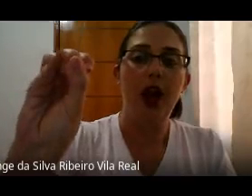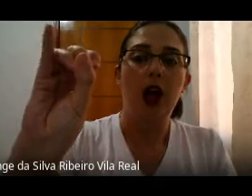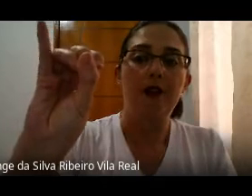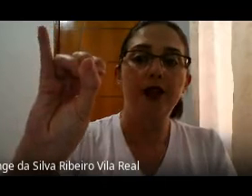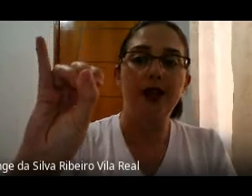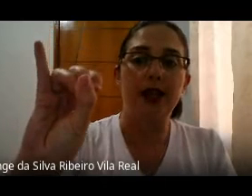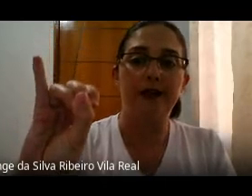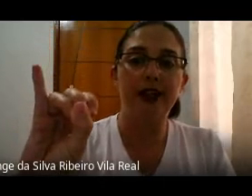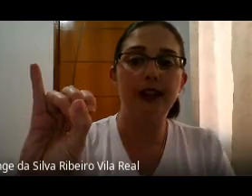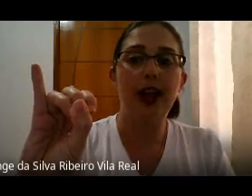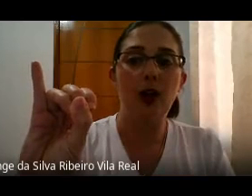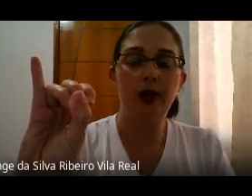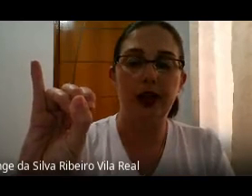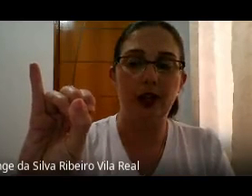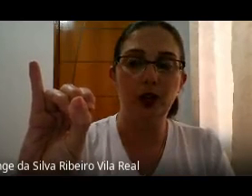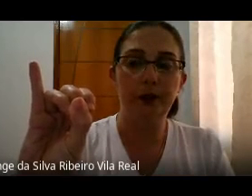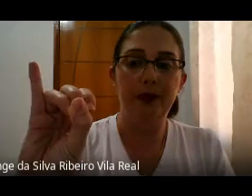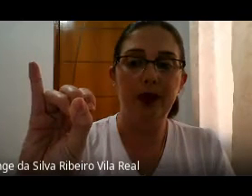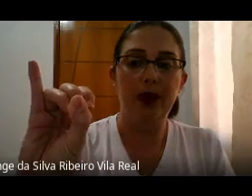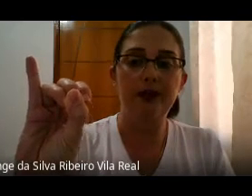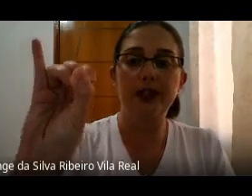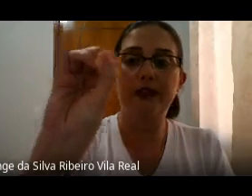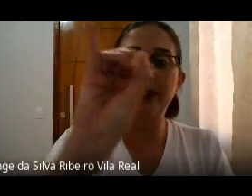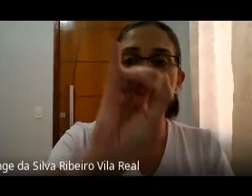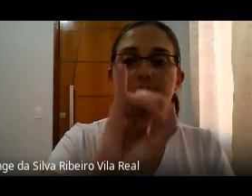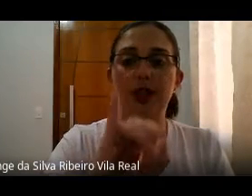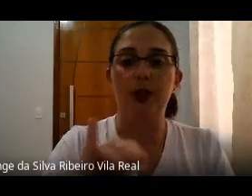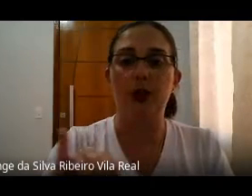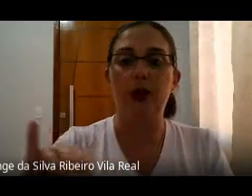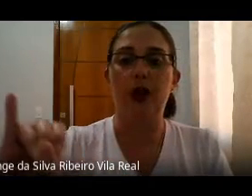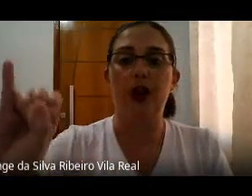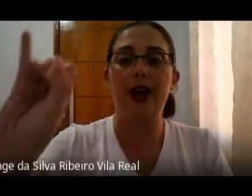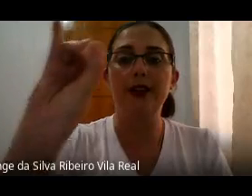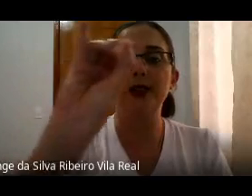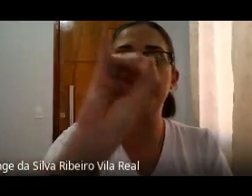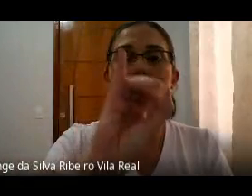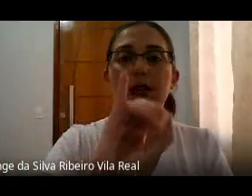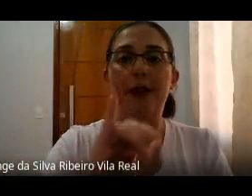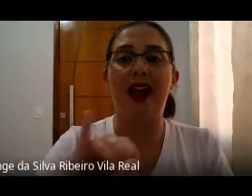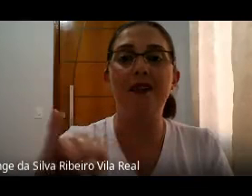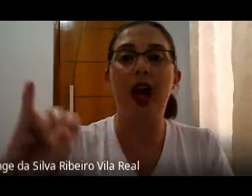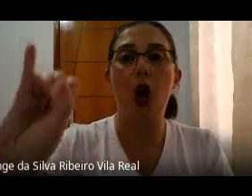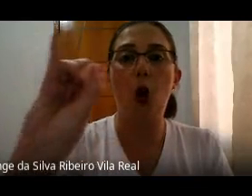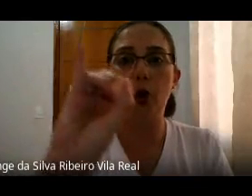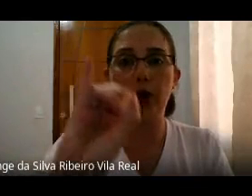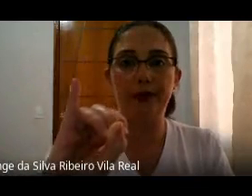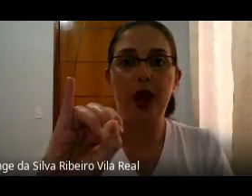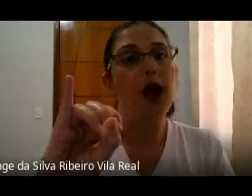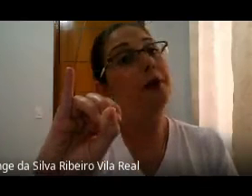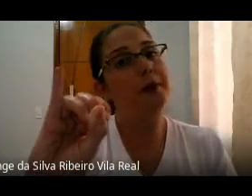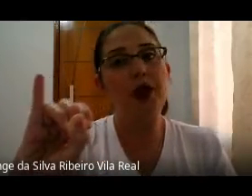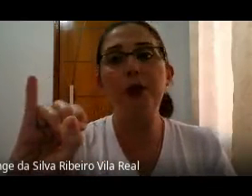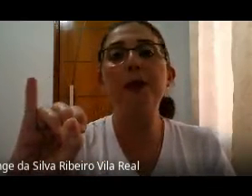mão, você levanta o dedo e você faz um círculo, ó. Esse é o sinal da palavra